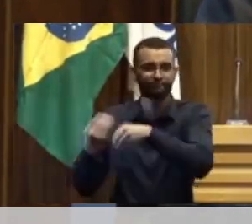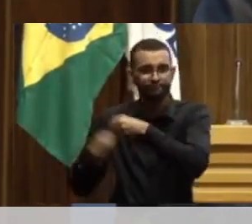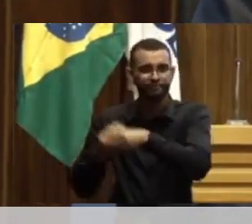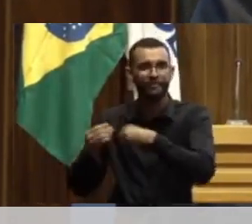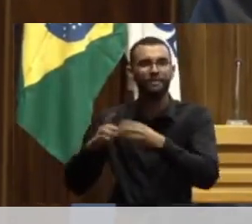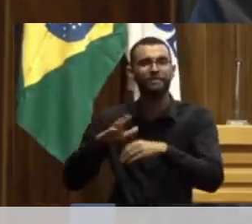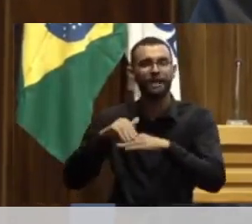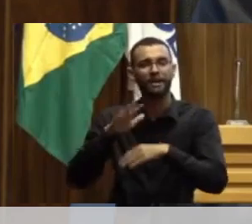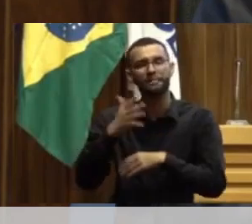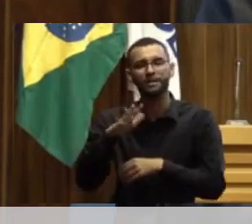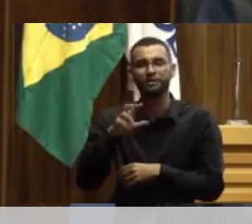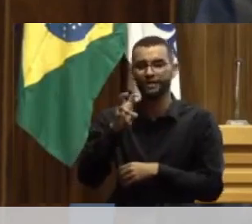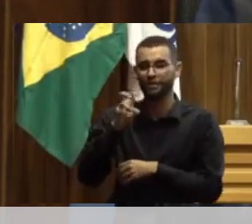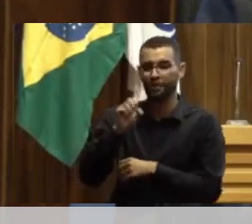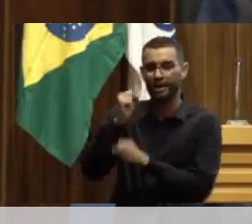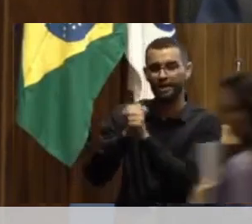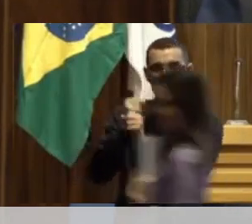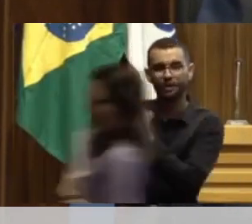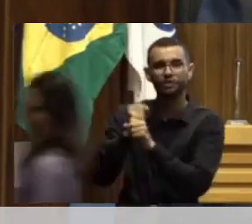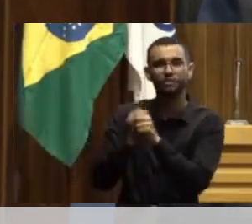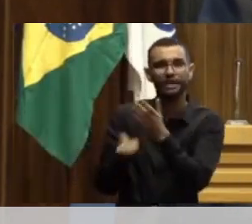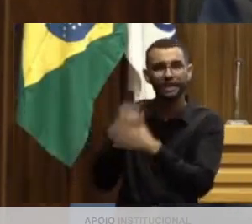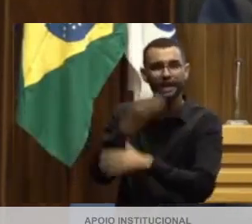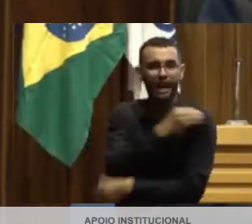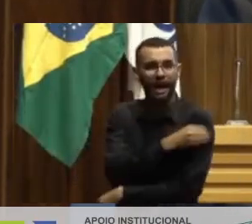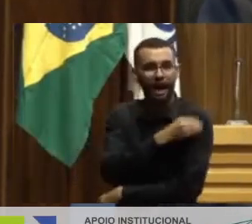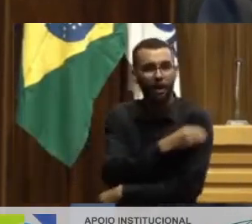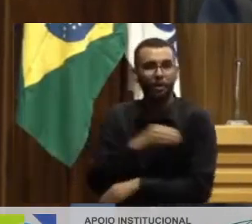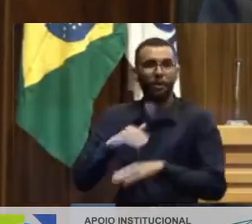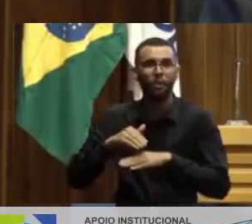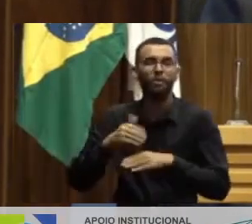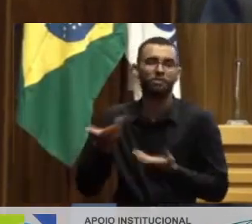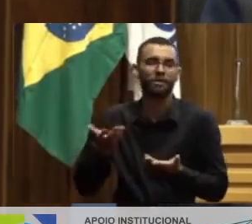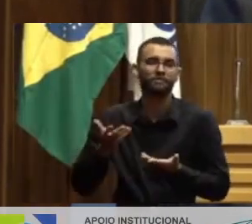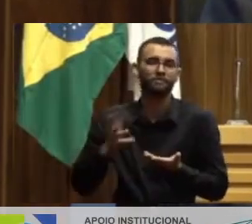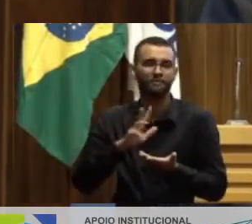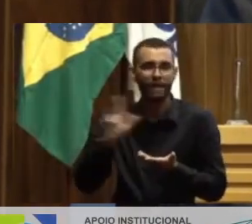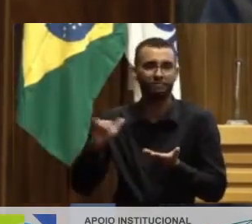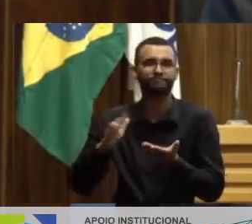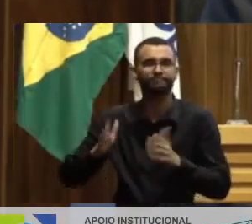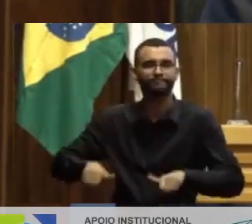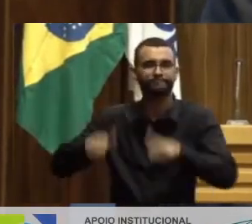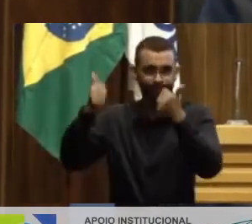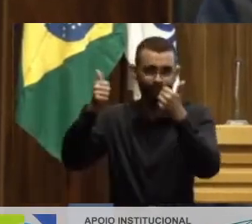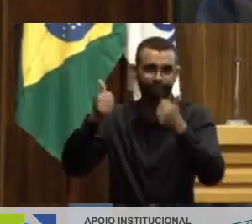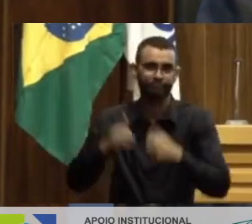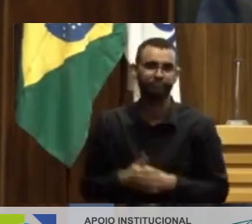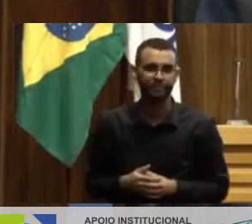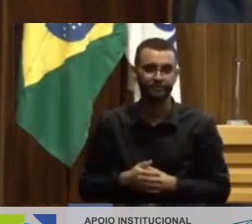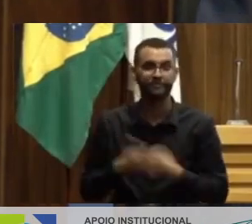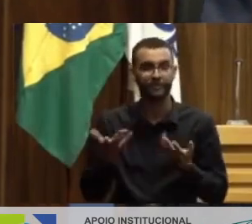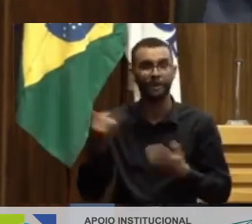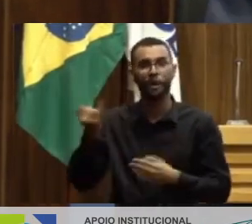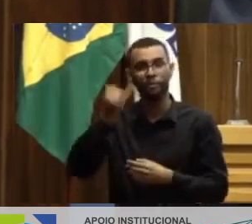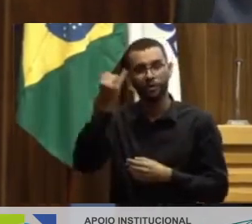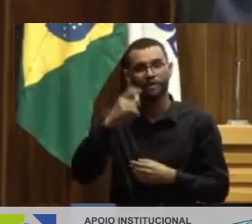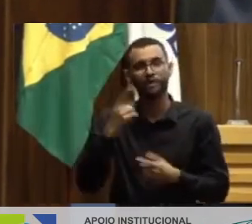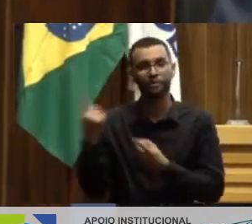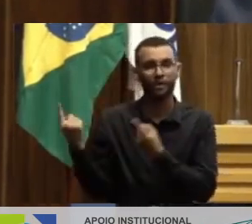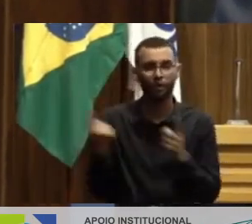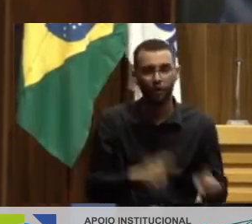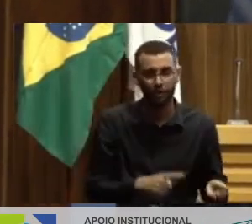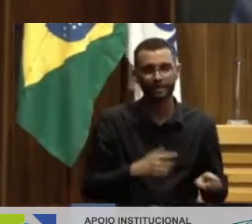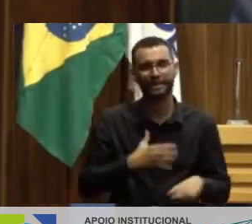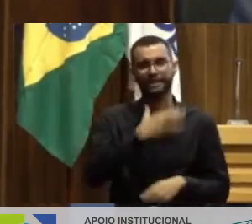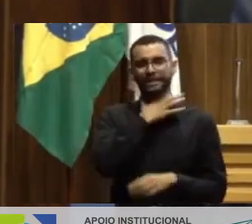que nós produzimos etanol no Brasil, e o etanol cada vez mais eficiente. Então, é muito importante para enfrentar a crise climática, para gerar emprego e